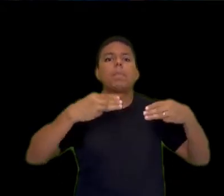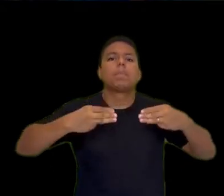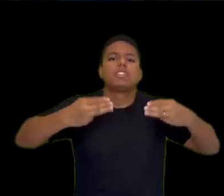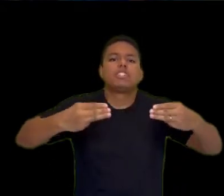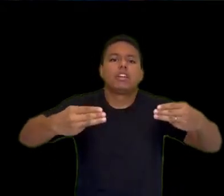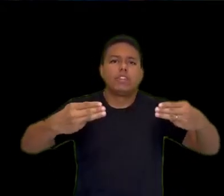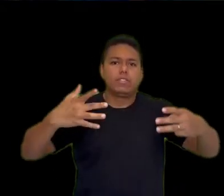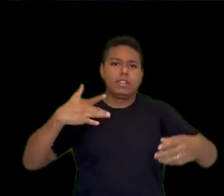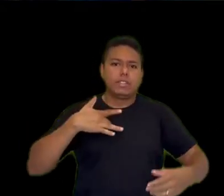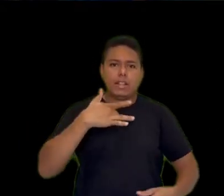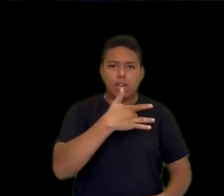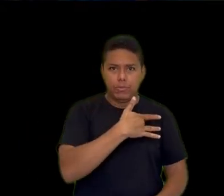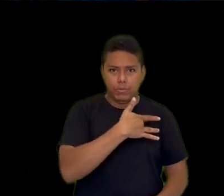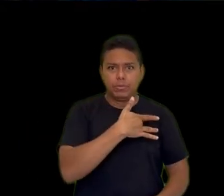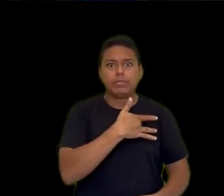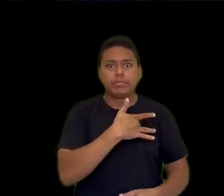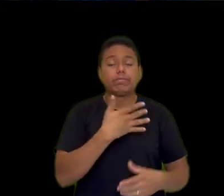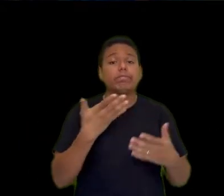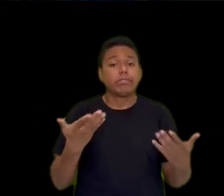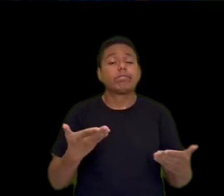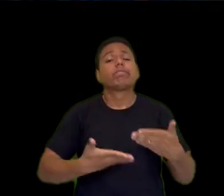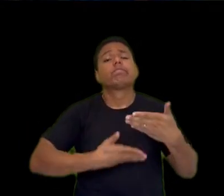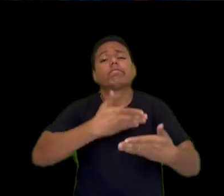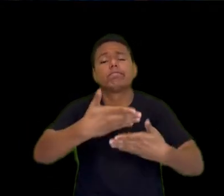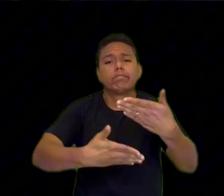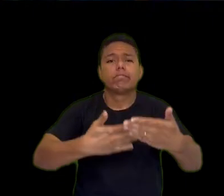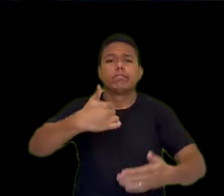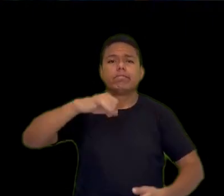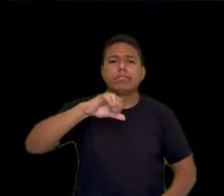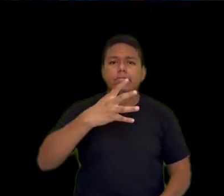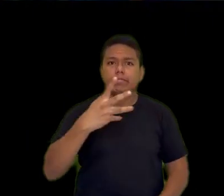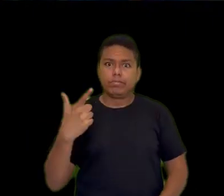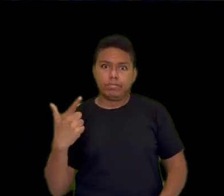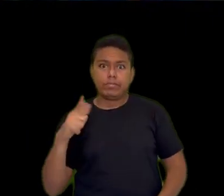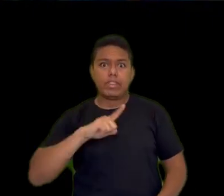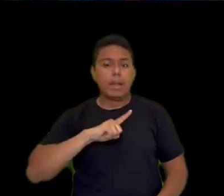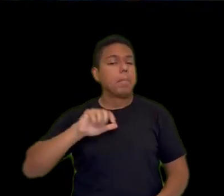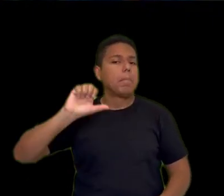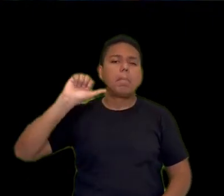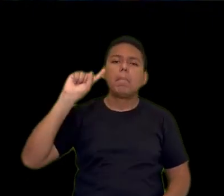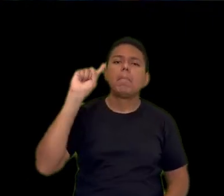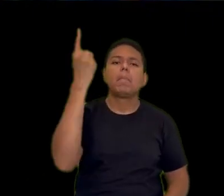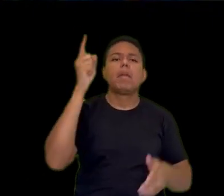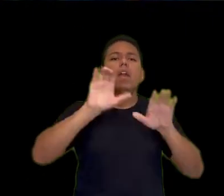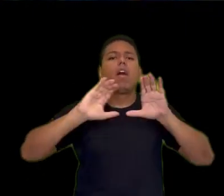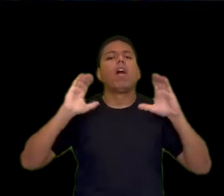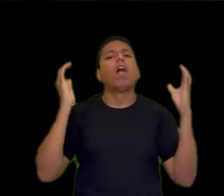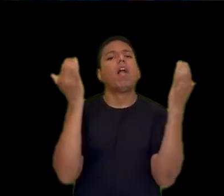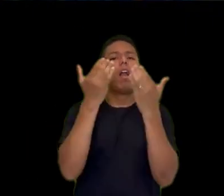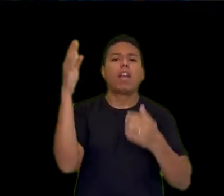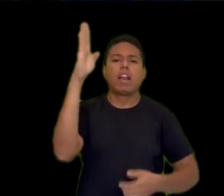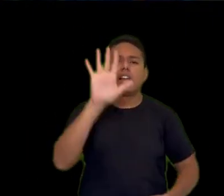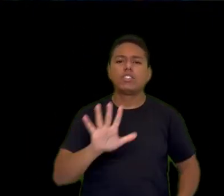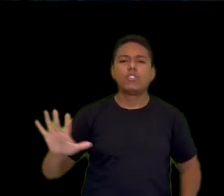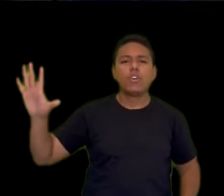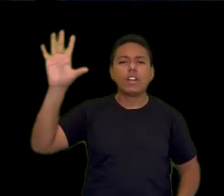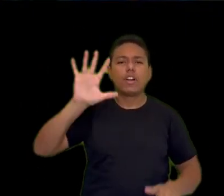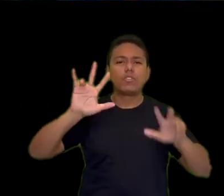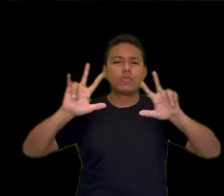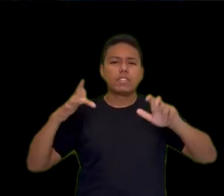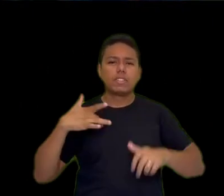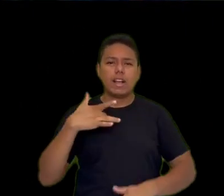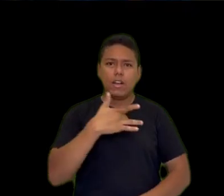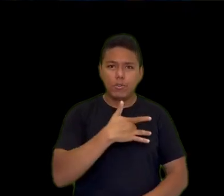1942, o MAR, que é a primeira Conferência Nacional de Saúde. Em 1953, o desmembramento